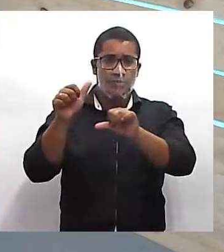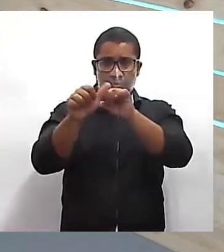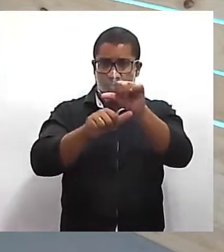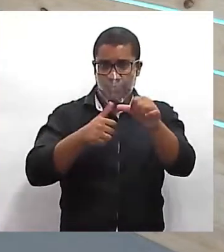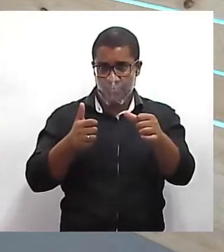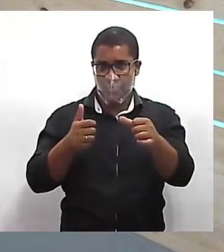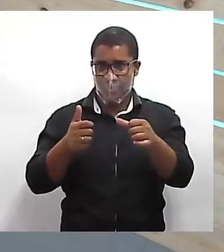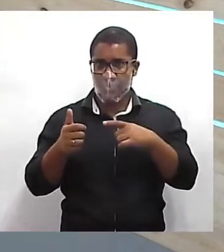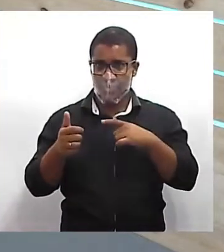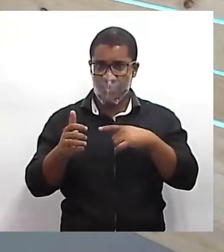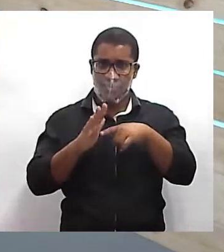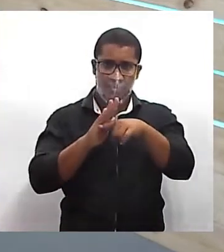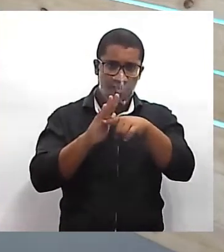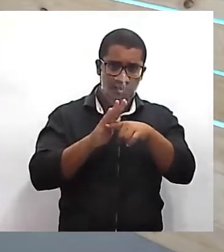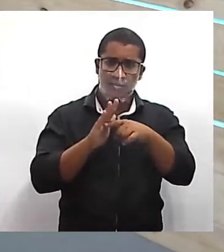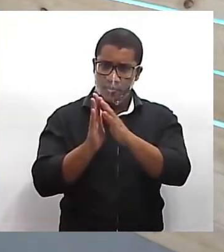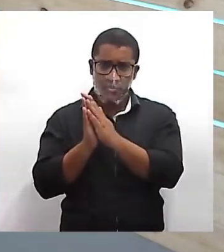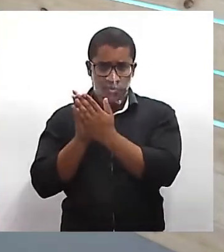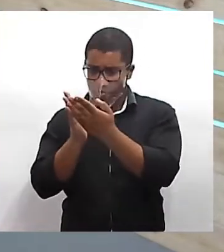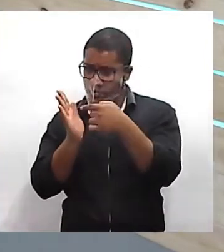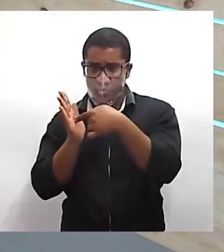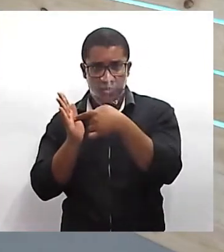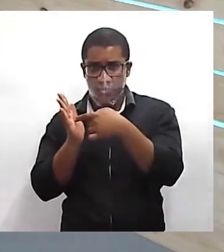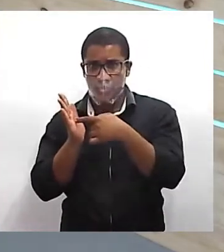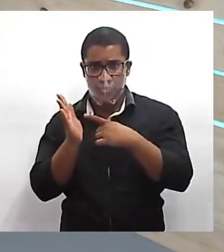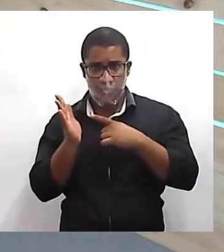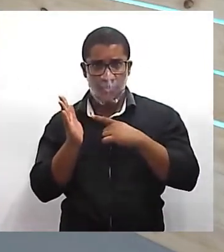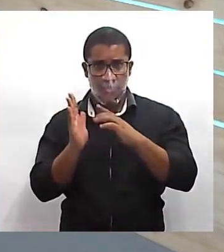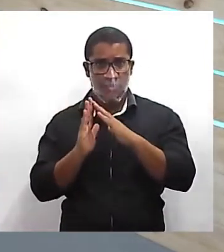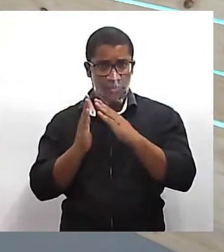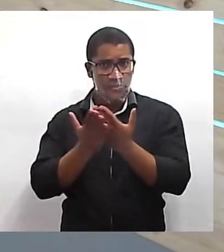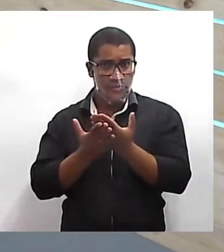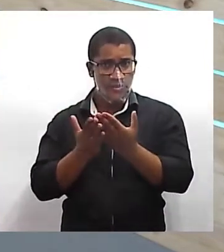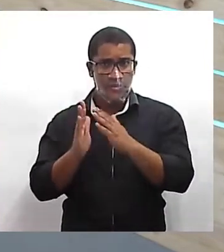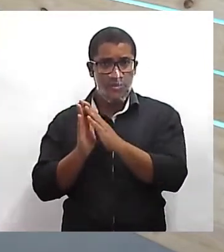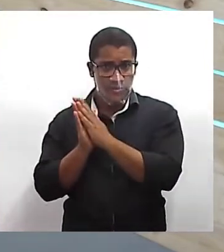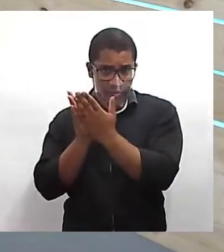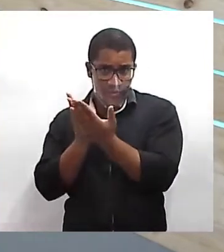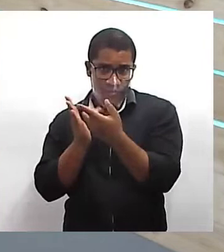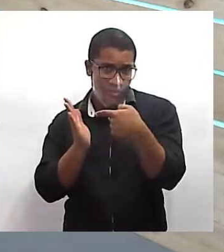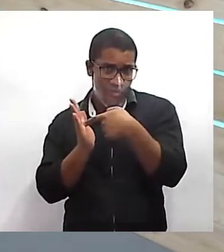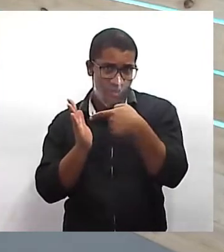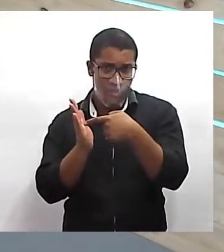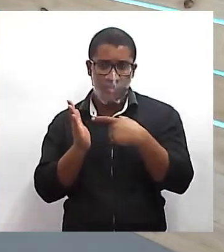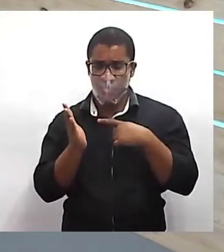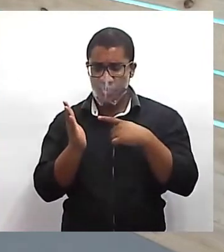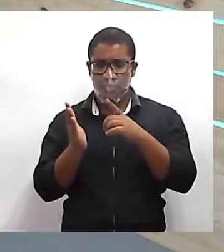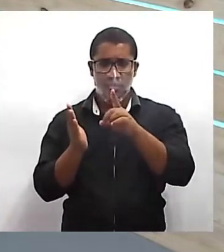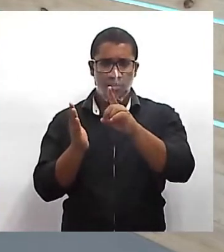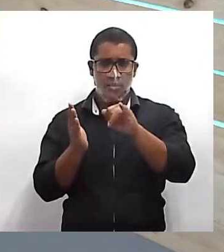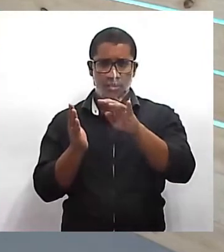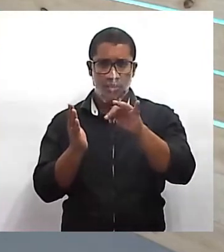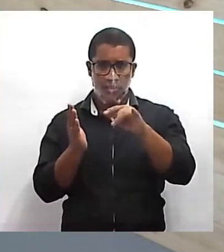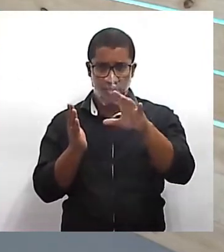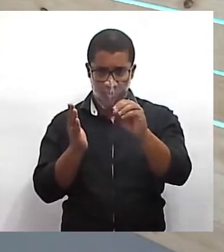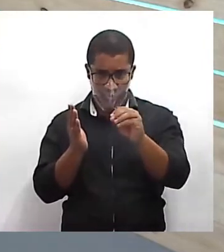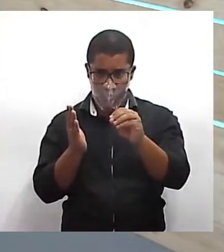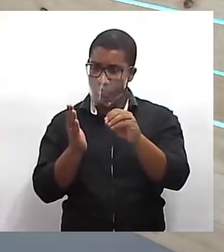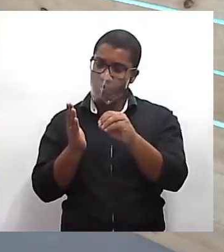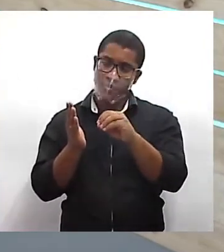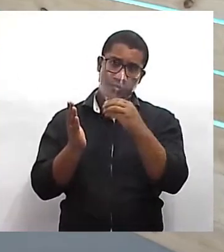inclusive, criticamente, um livro didático que chega até nós. É um livro didático inclusivo ou é um livro didático que referenda